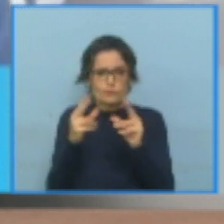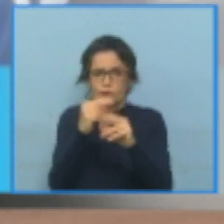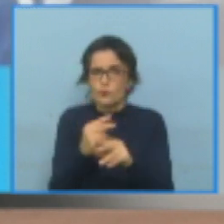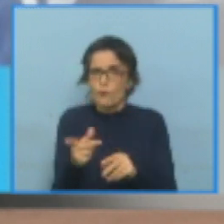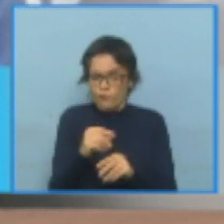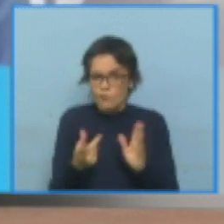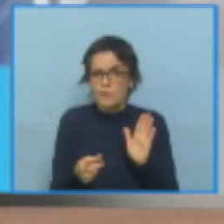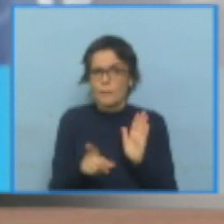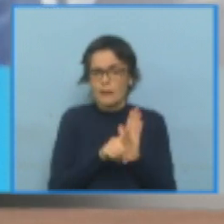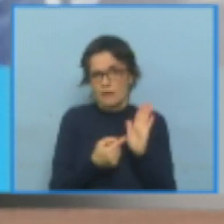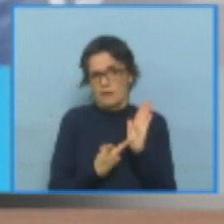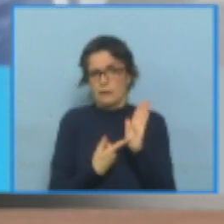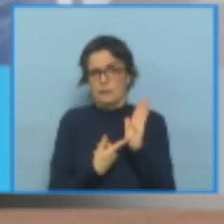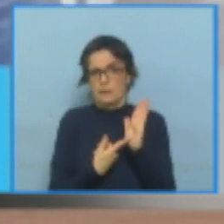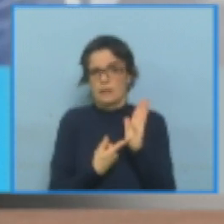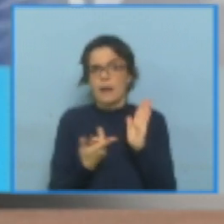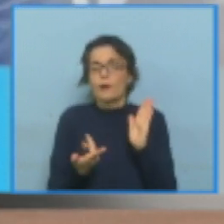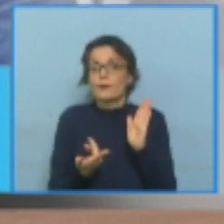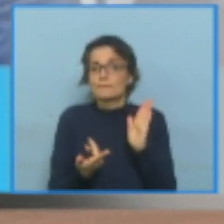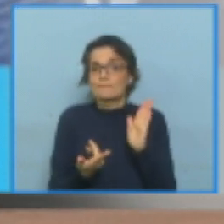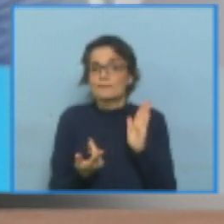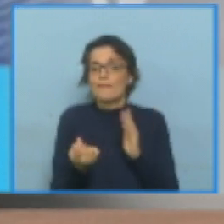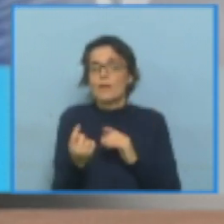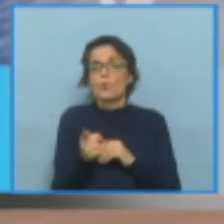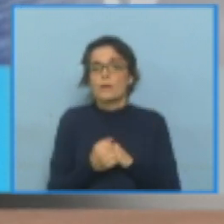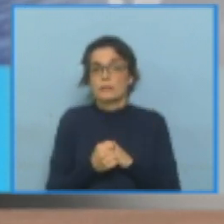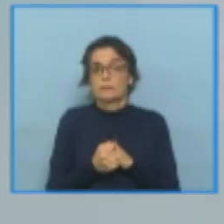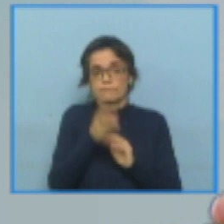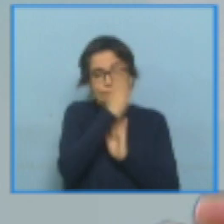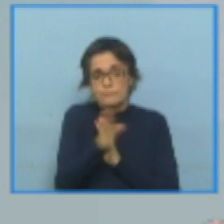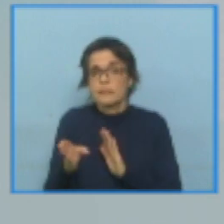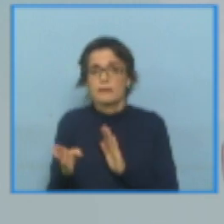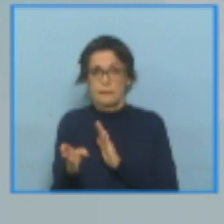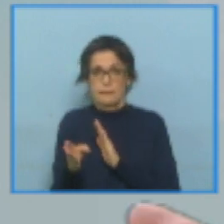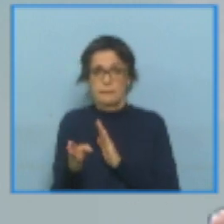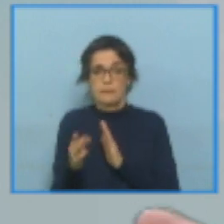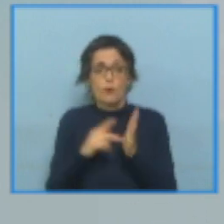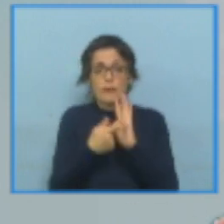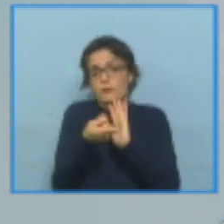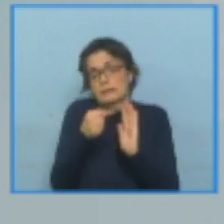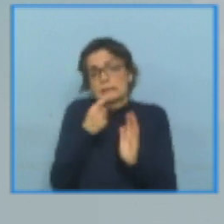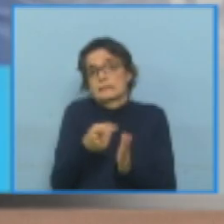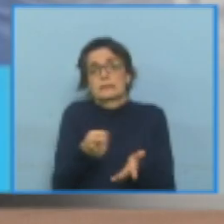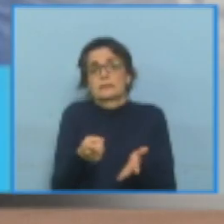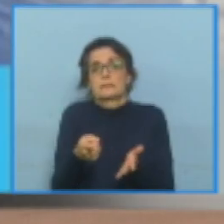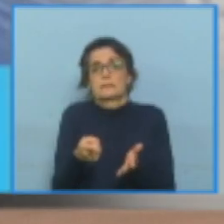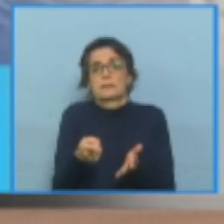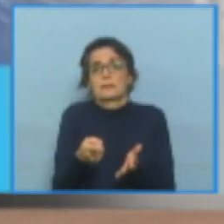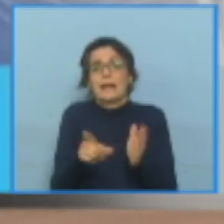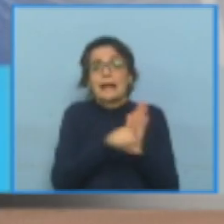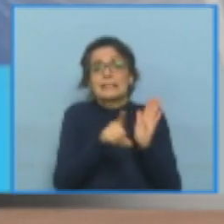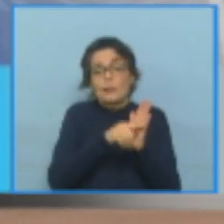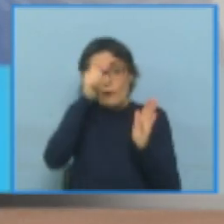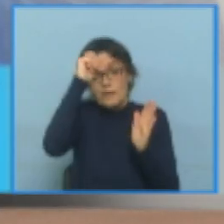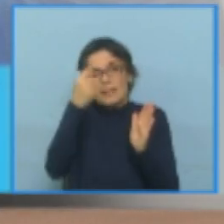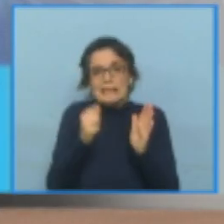frequentemente e, portanto, falta cumpri-la. Basicamente, é o que os técnicos todos dizem, é uma evidência, falta cumprir a legislação, falta